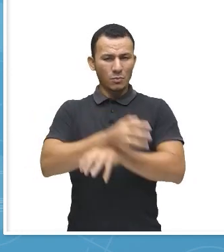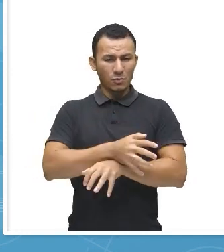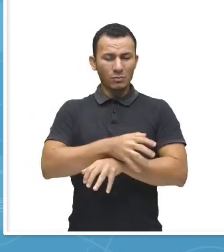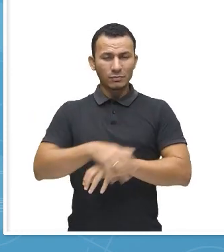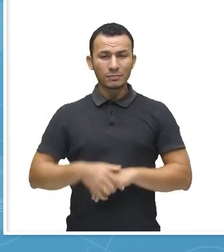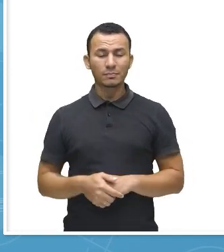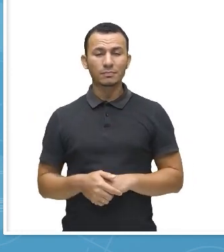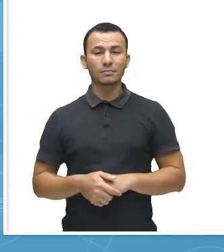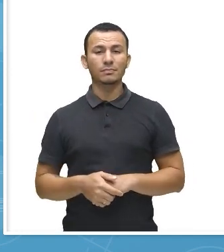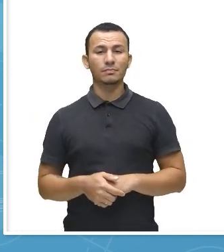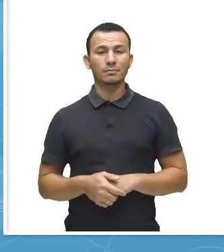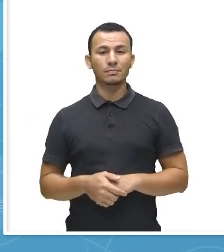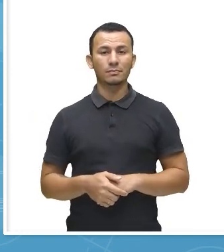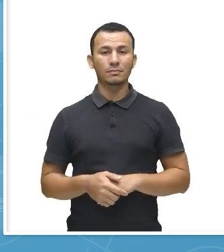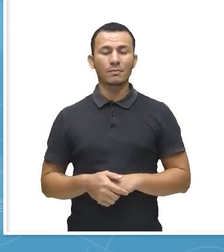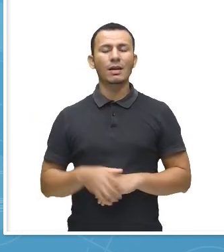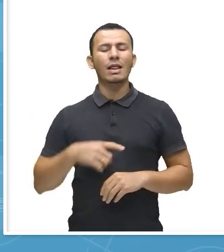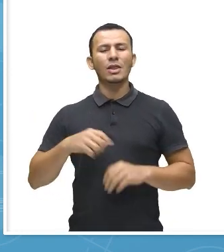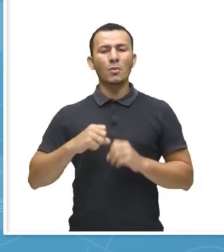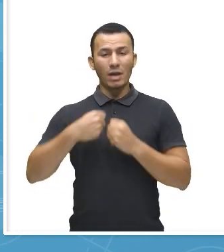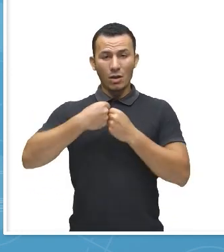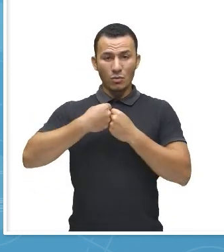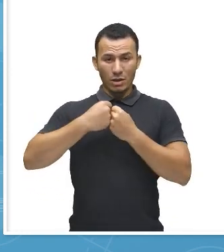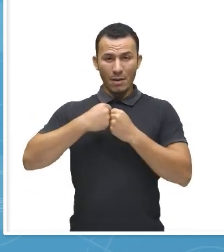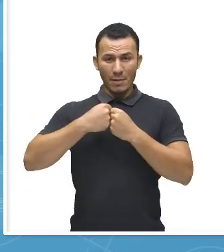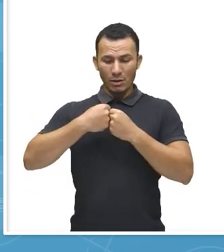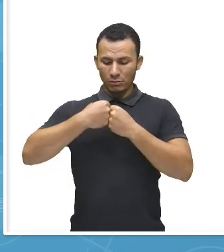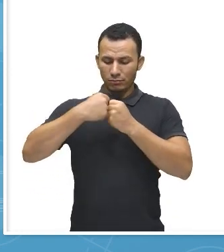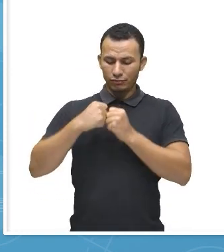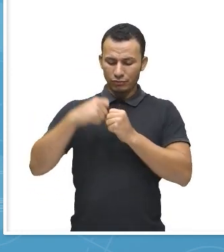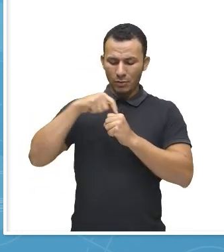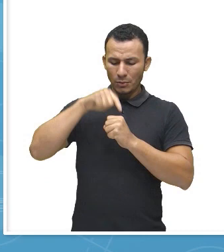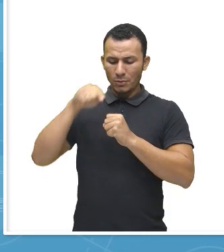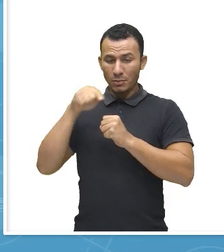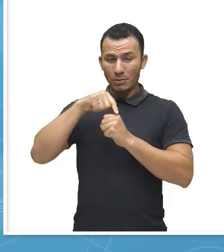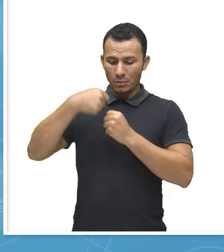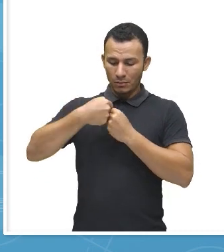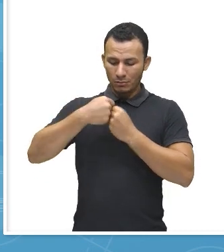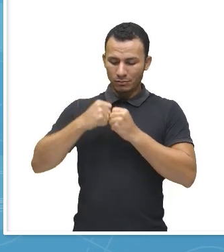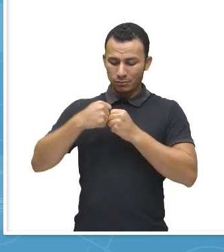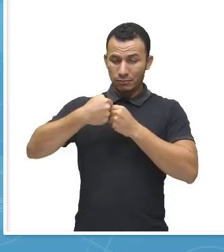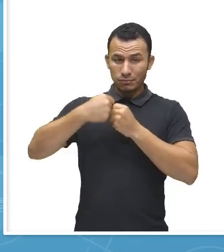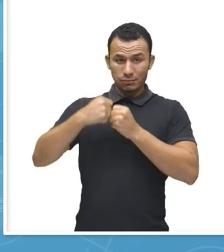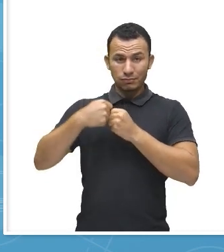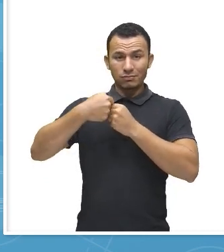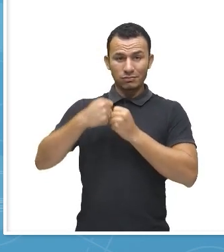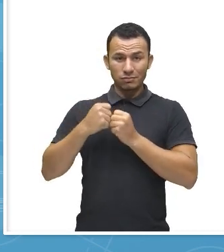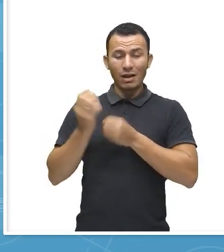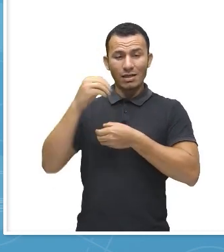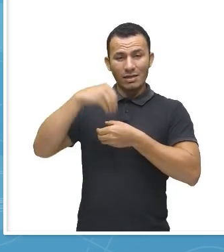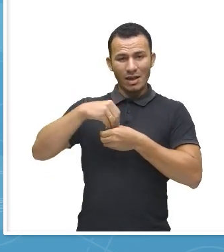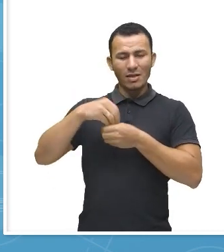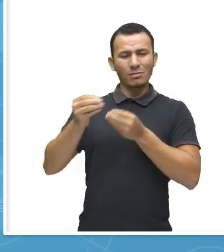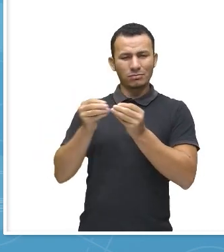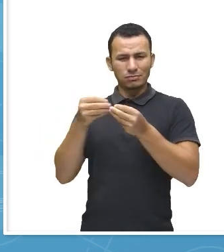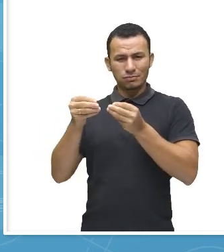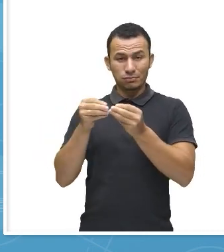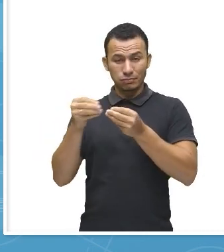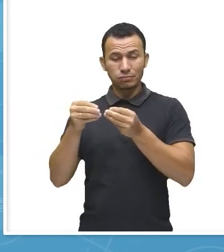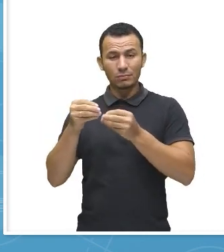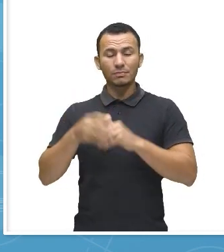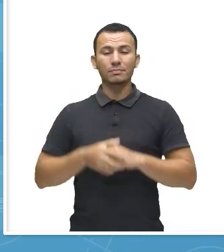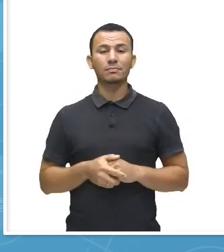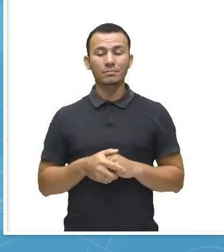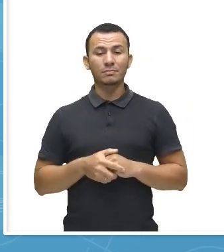aqui os ligamentos e os tendões, que são formados pelo tecido conjuntivo denso. E aí nós temos também